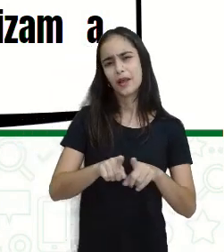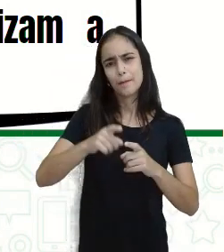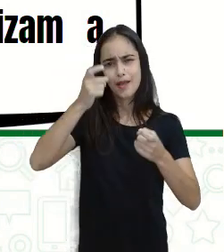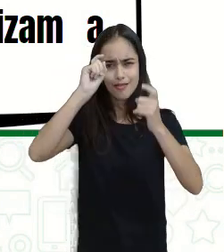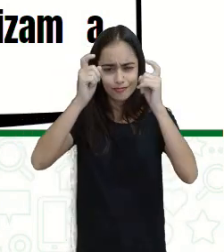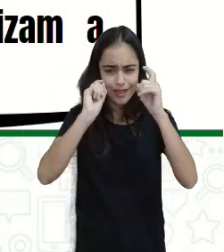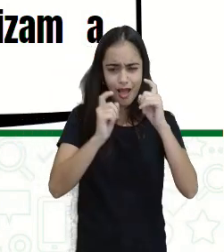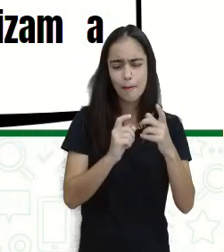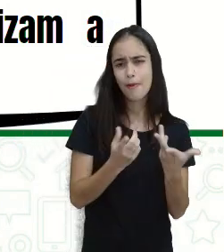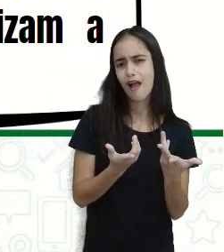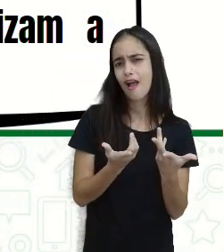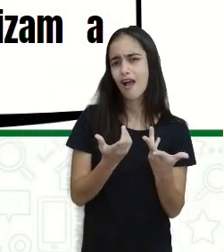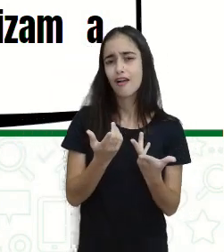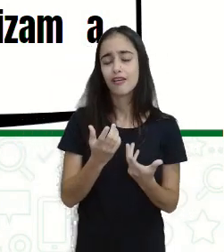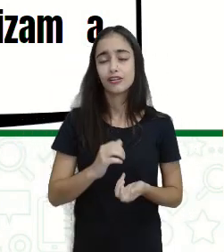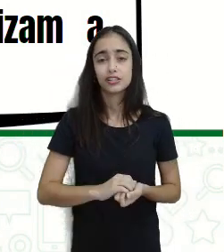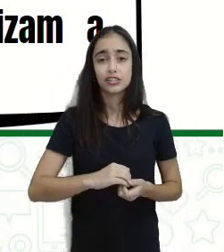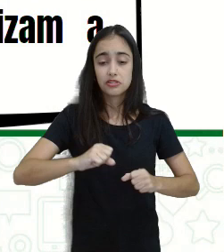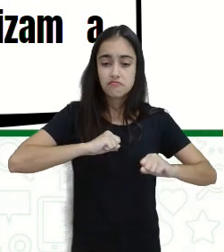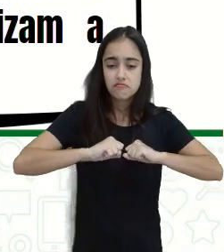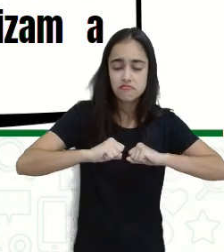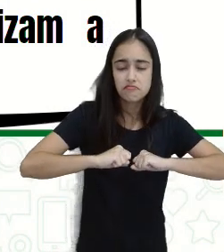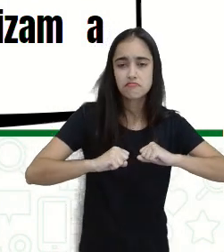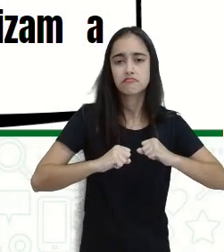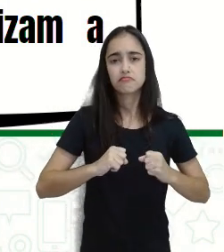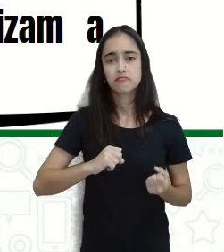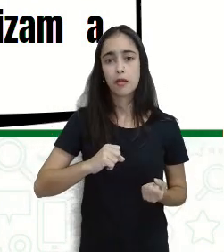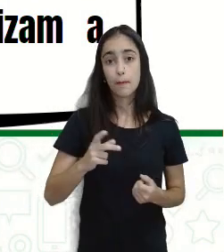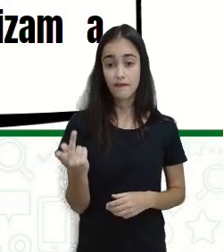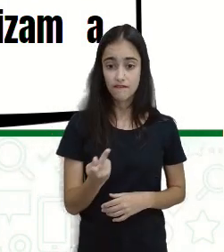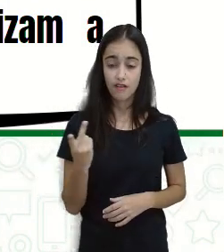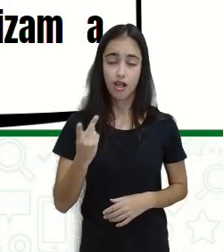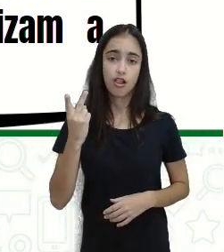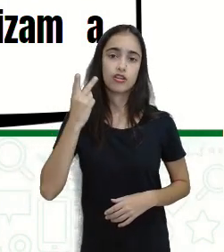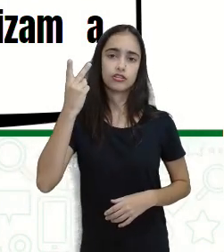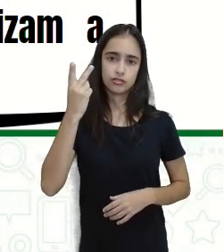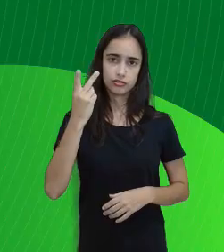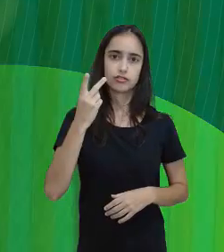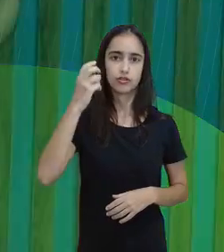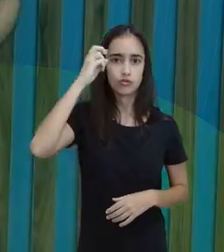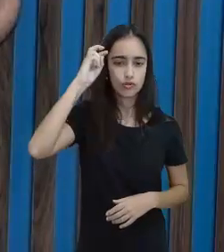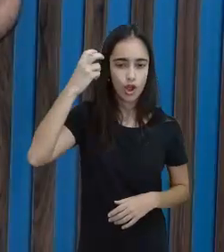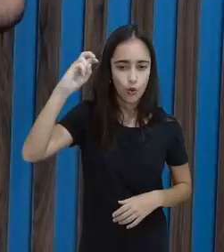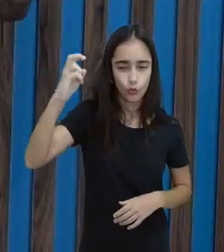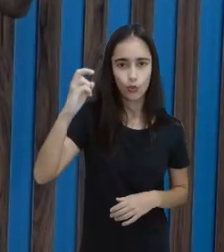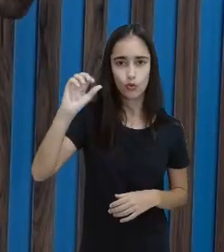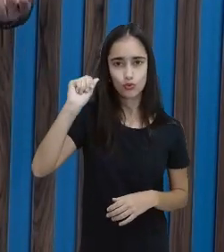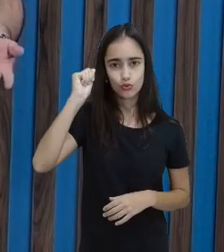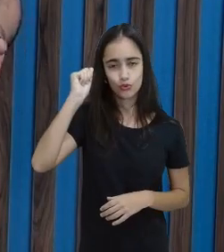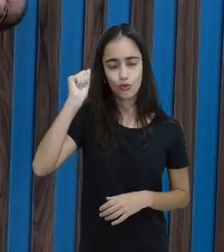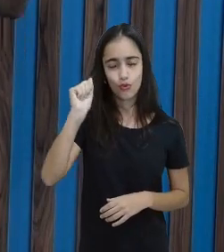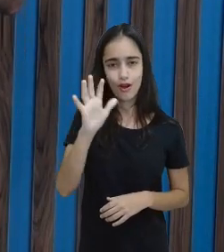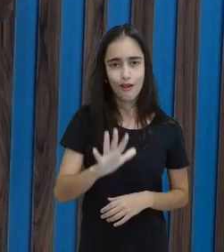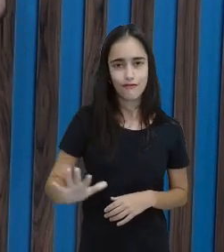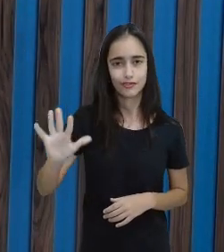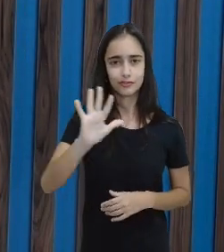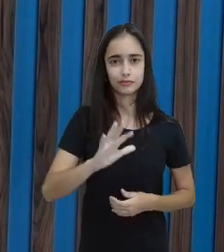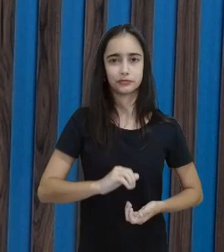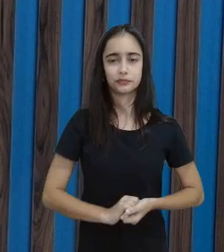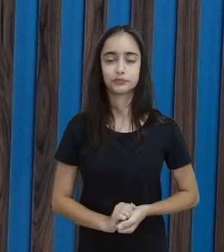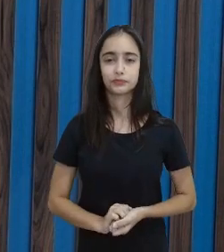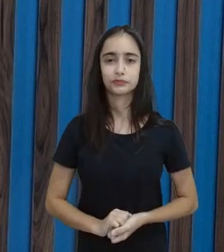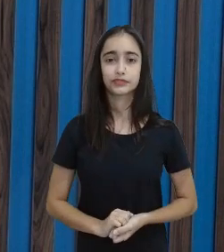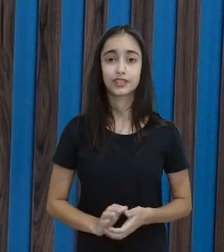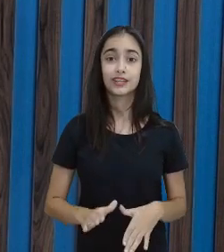discussões, né, para a valorização da população e da cultura africana, né? E vale a